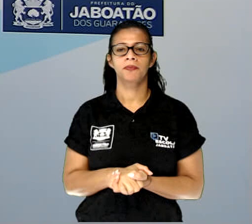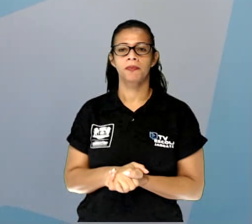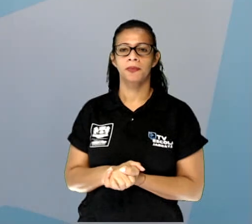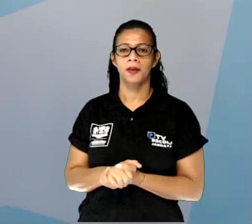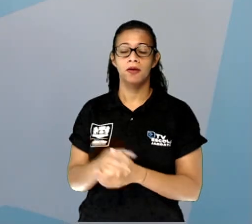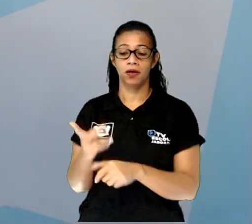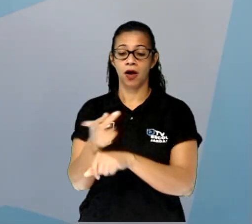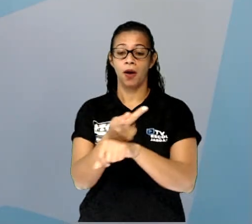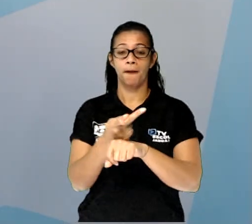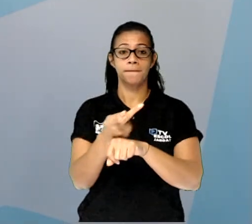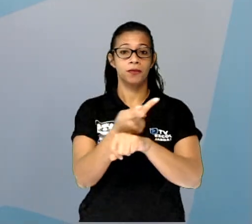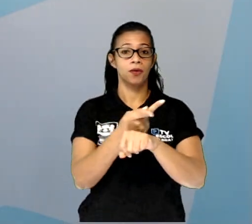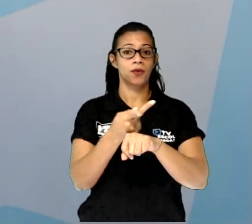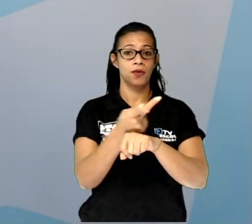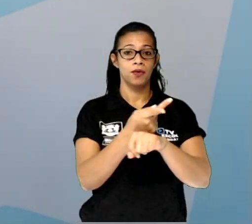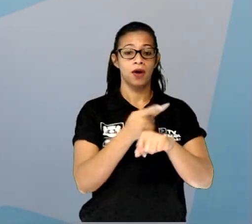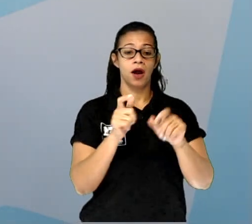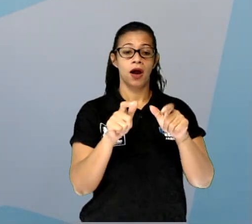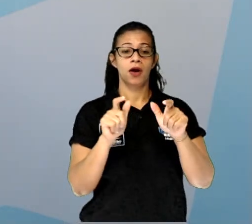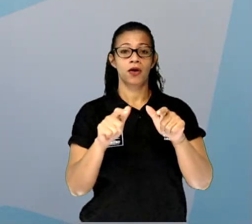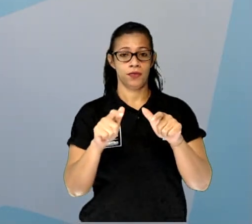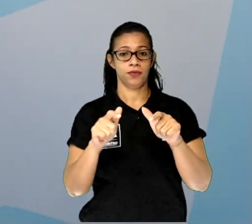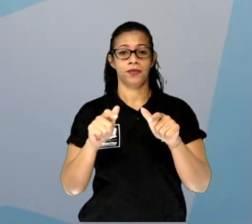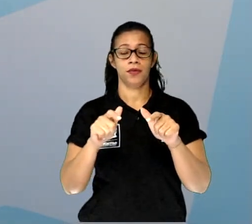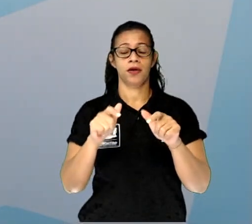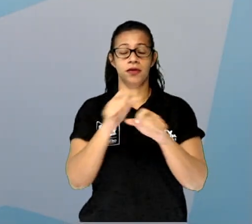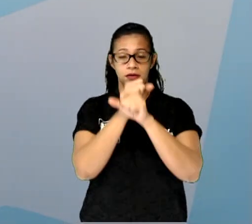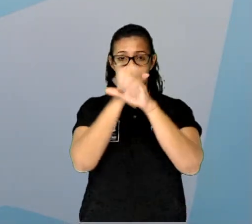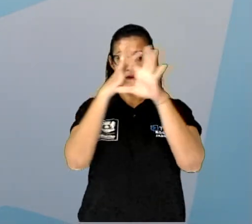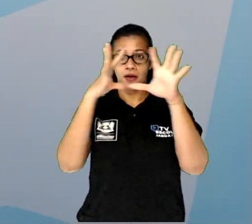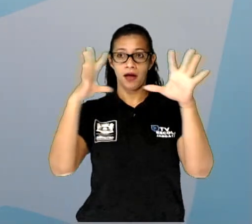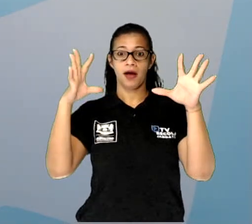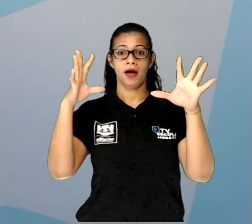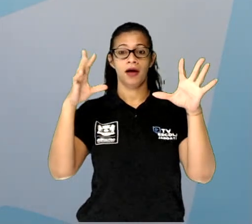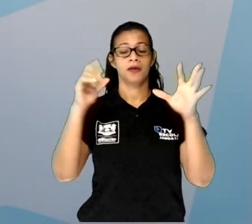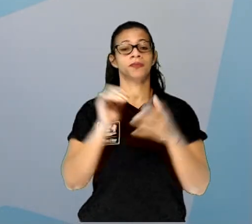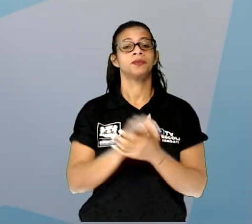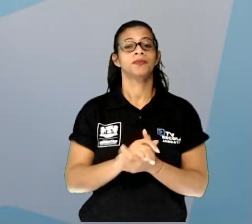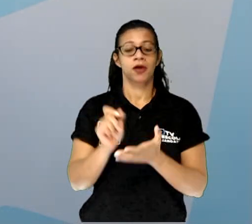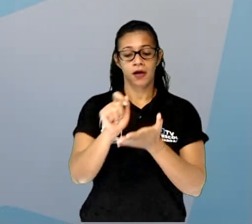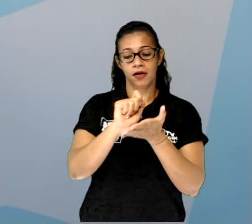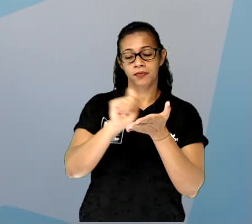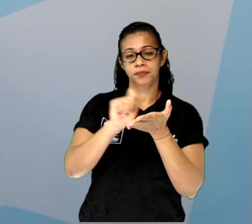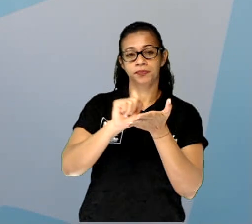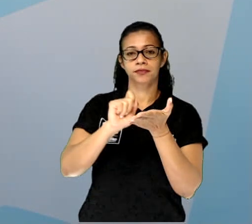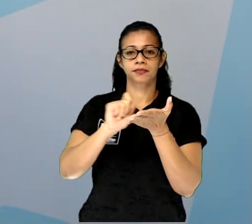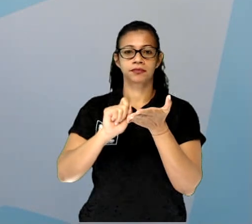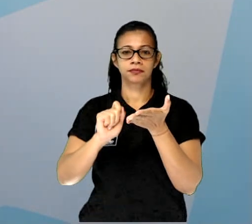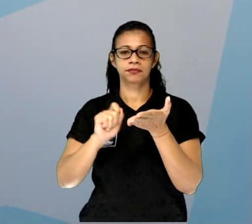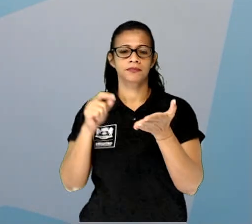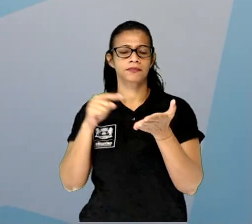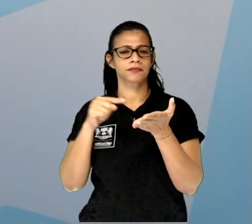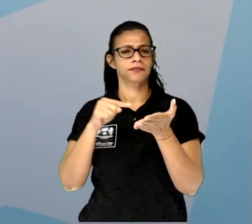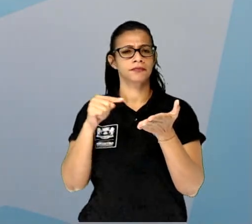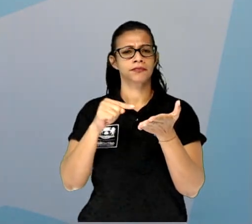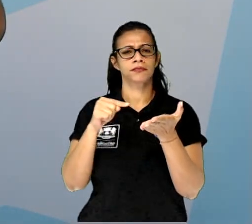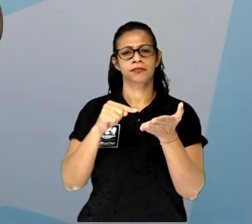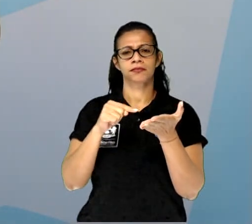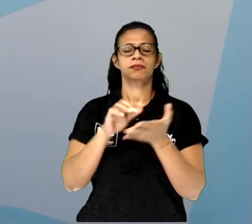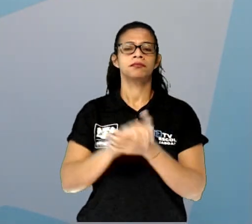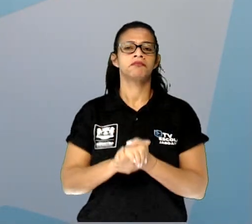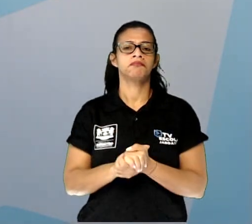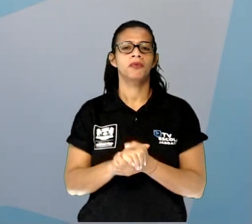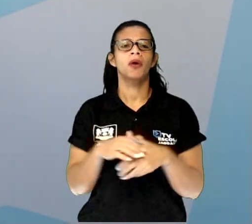achar as áreas de iluminação e de aquecimento. Você vai escrever nesse mapa lá, zona equatorial, tropical,